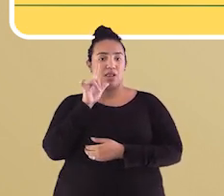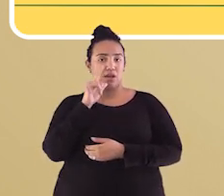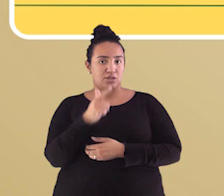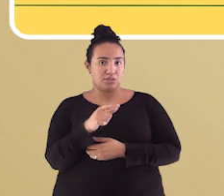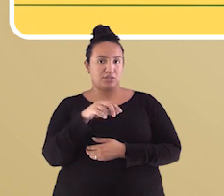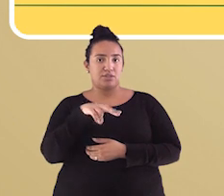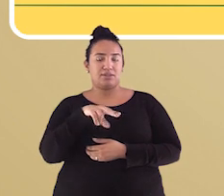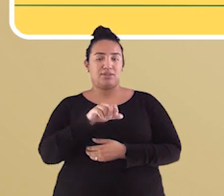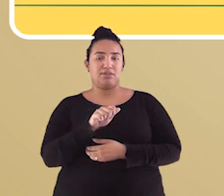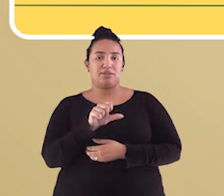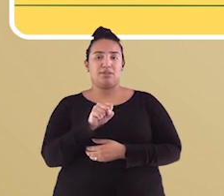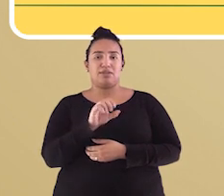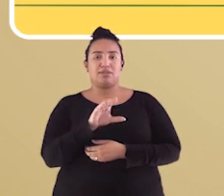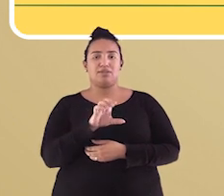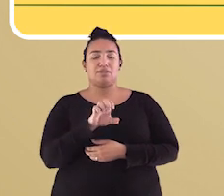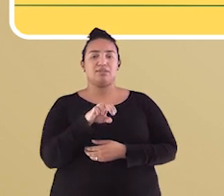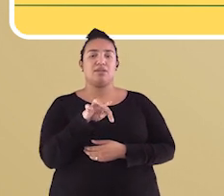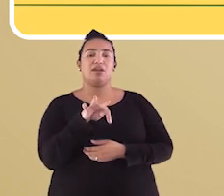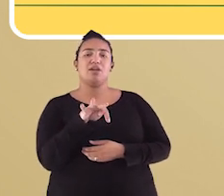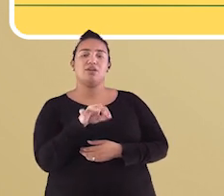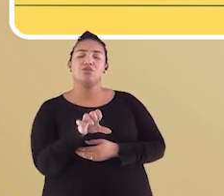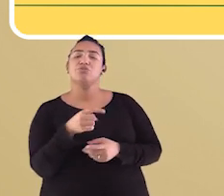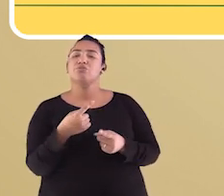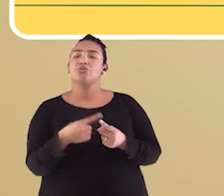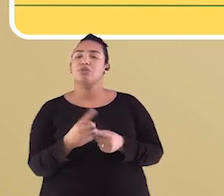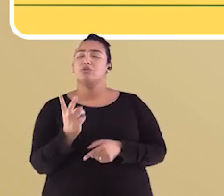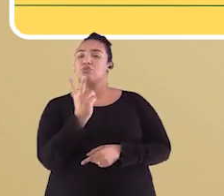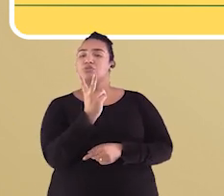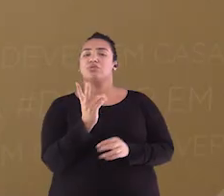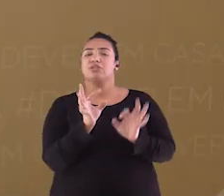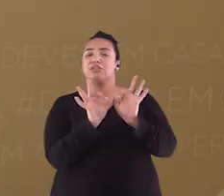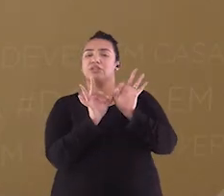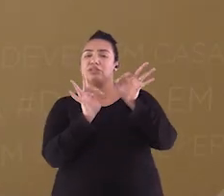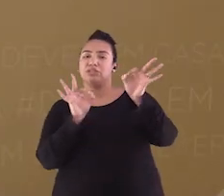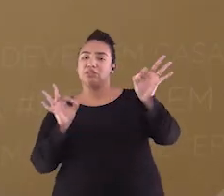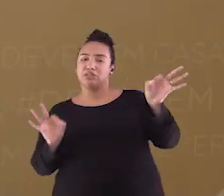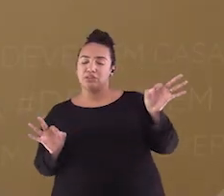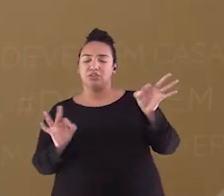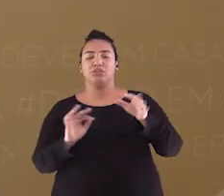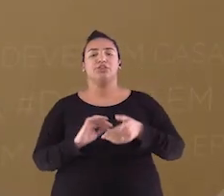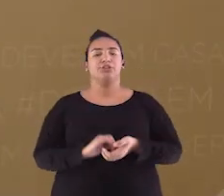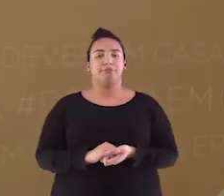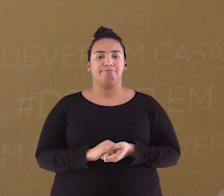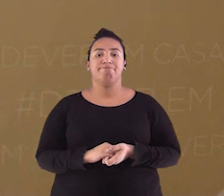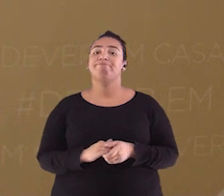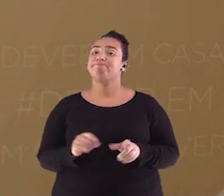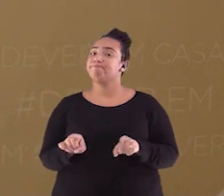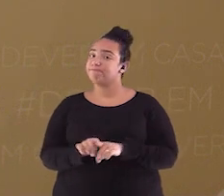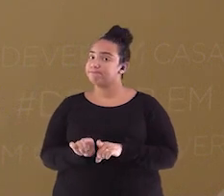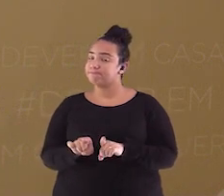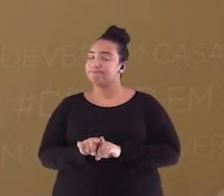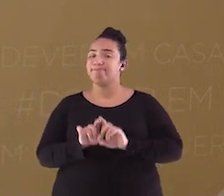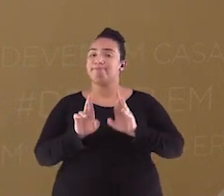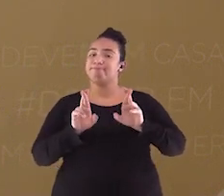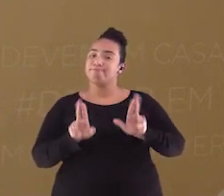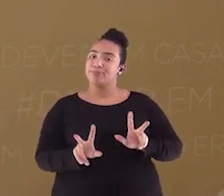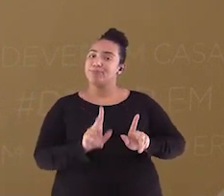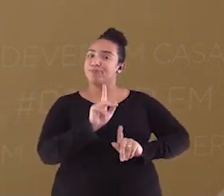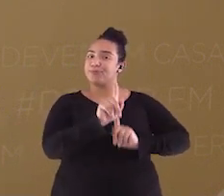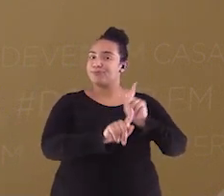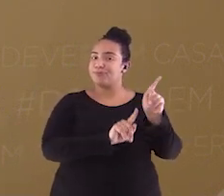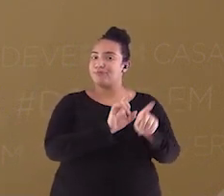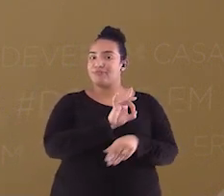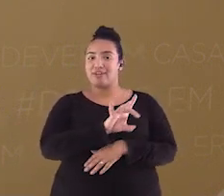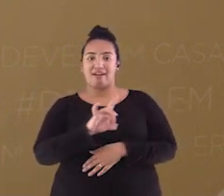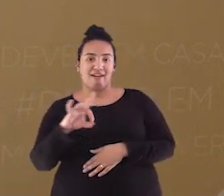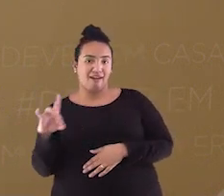suas localizações e distâncias entre seus territórios, e também as grandes diferenças entre os povos que já